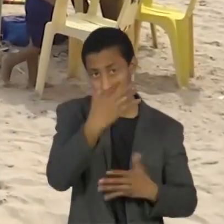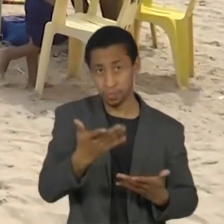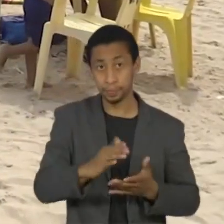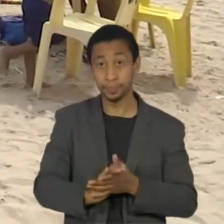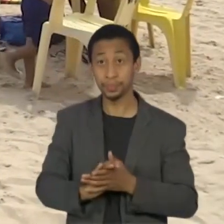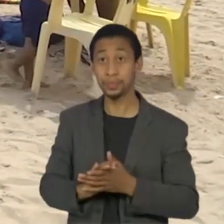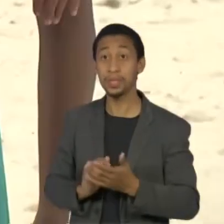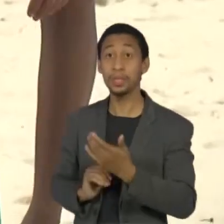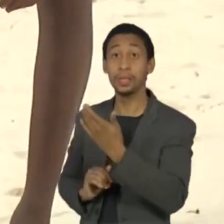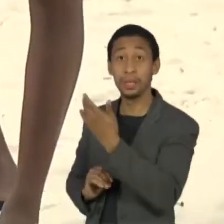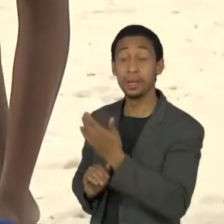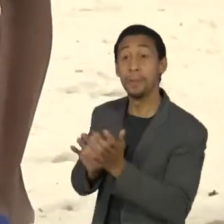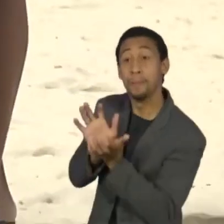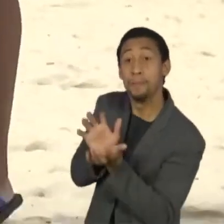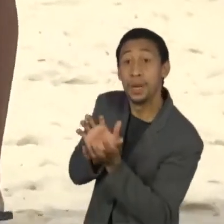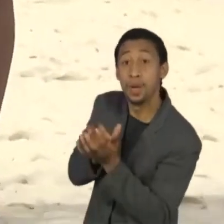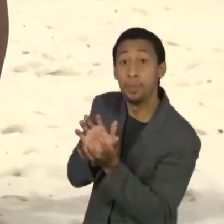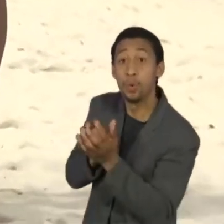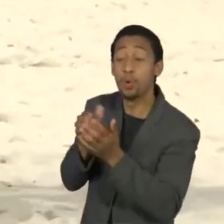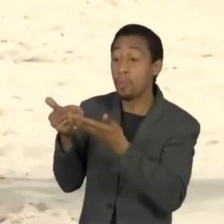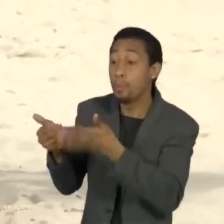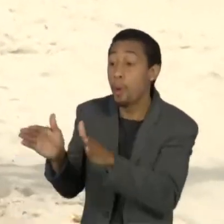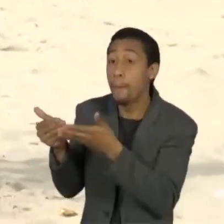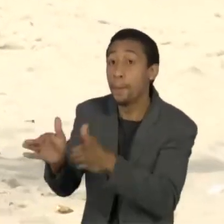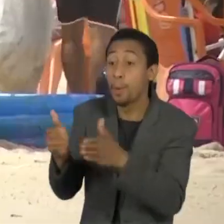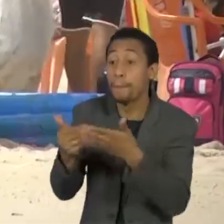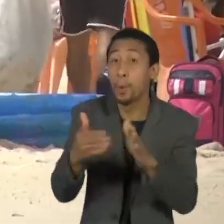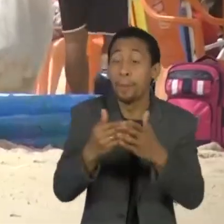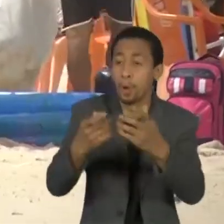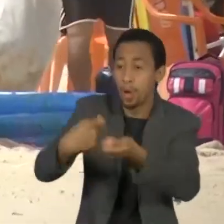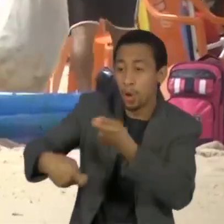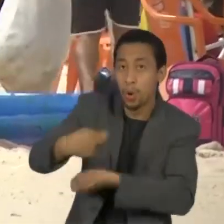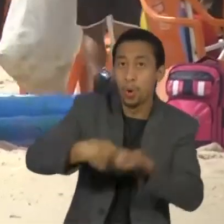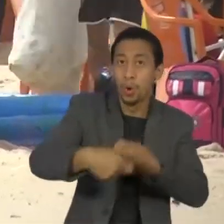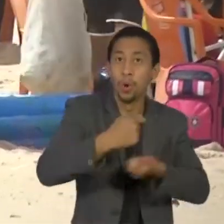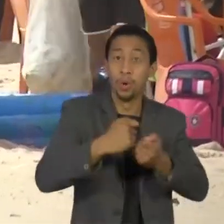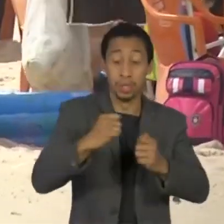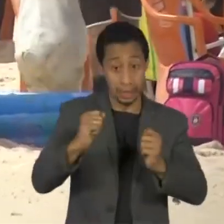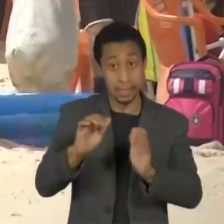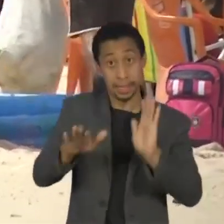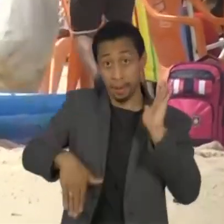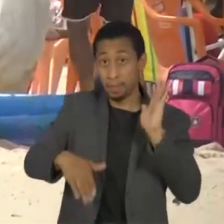foi o primeiro final de semana com a liberação do comércio nas praias e o movimento foi grande, com